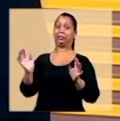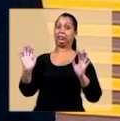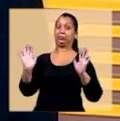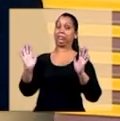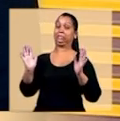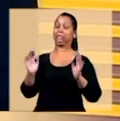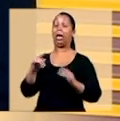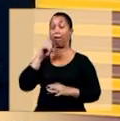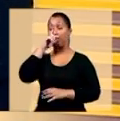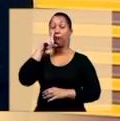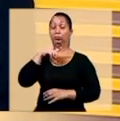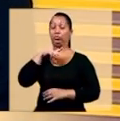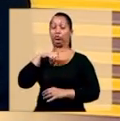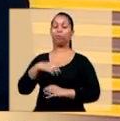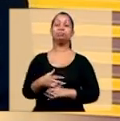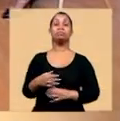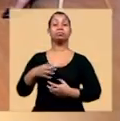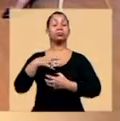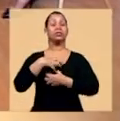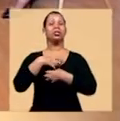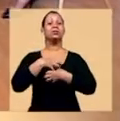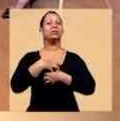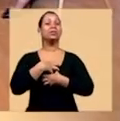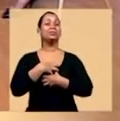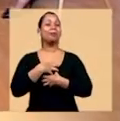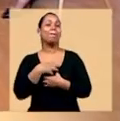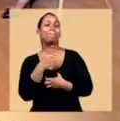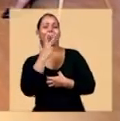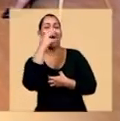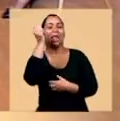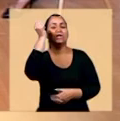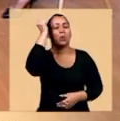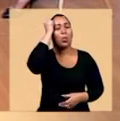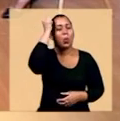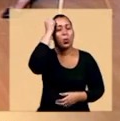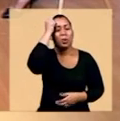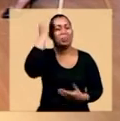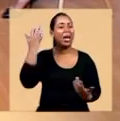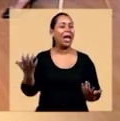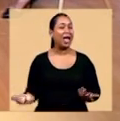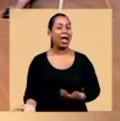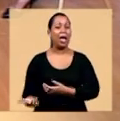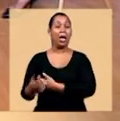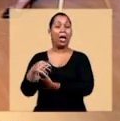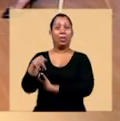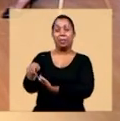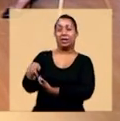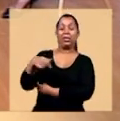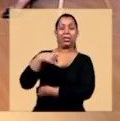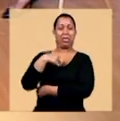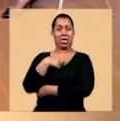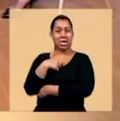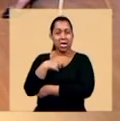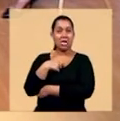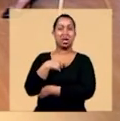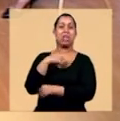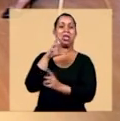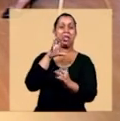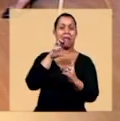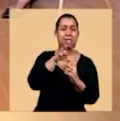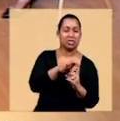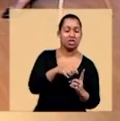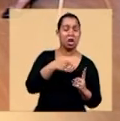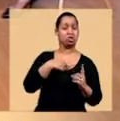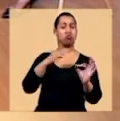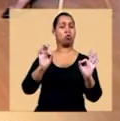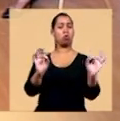entrar no meio desse, perigoso. Às vezes cria até uma sensação, uma espécie de culpa. Poxa vida, por que ele está sendo assediado